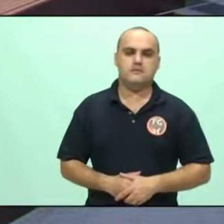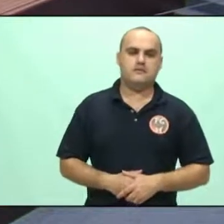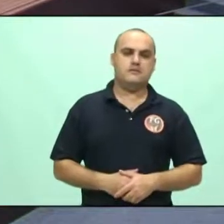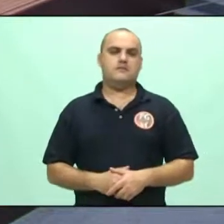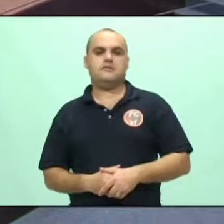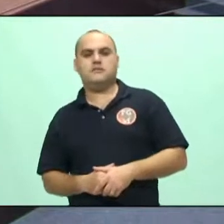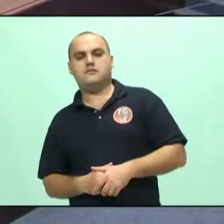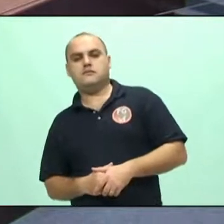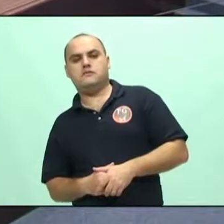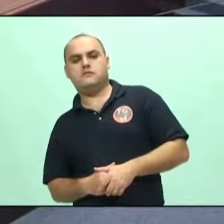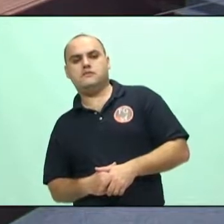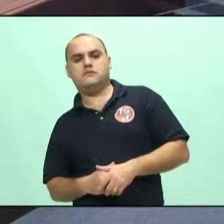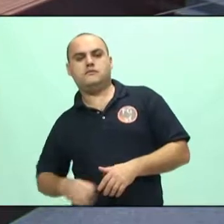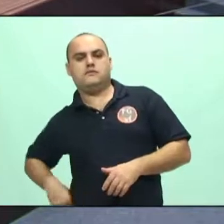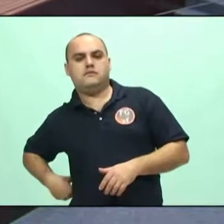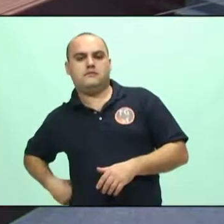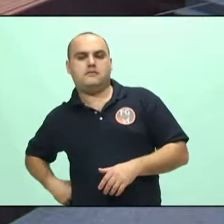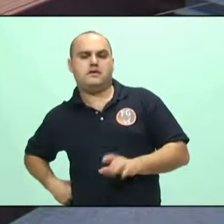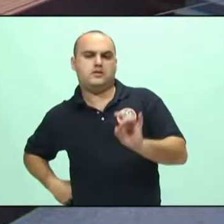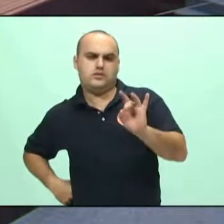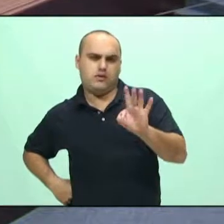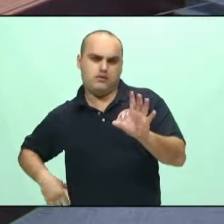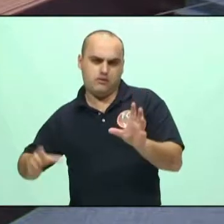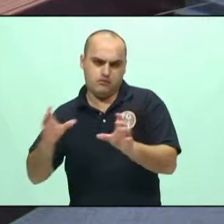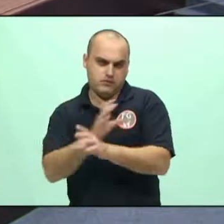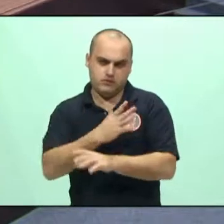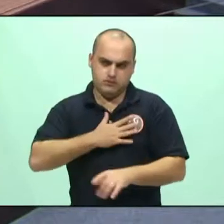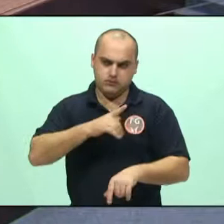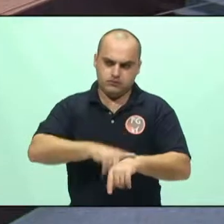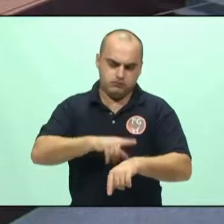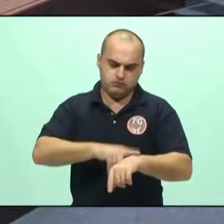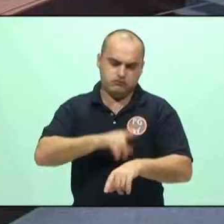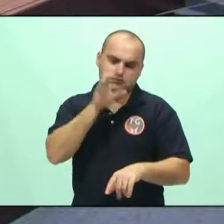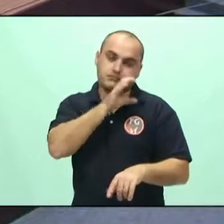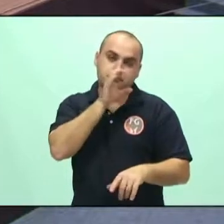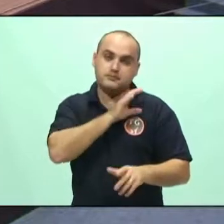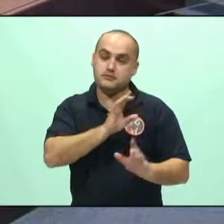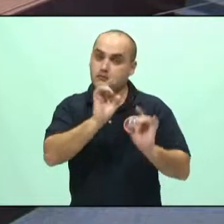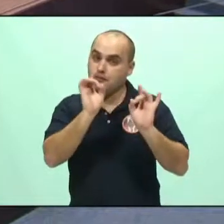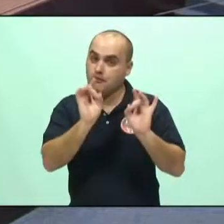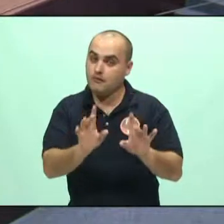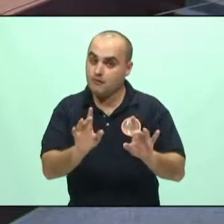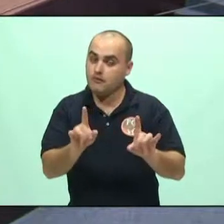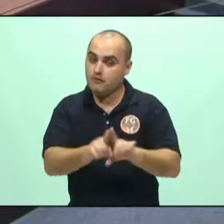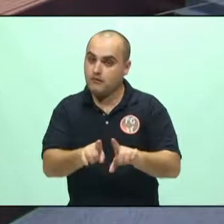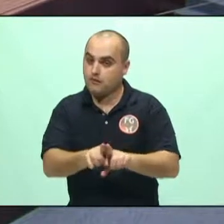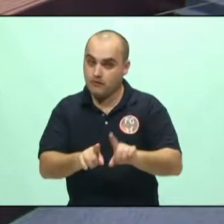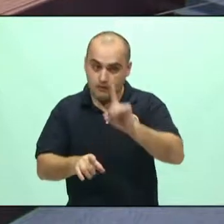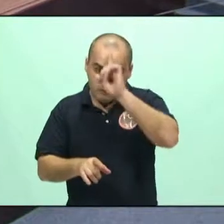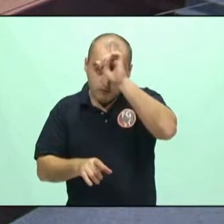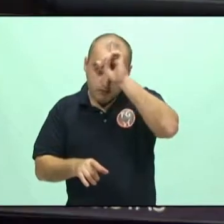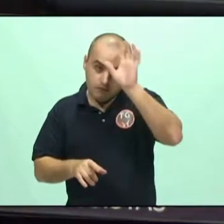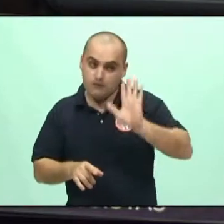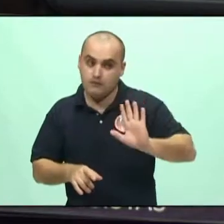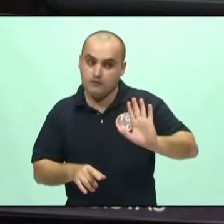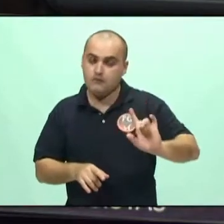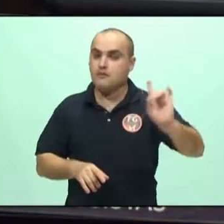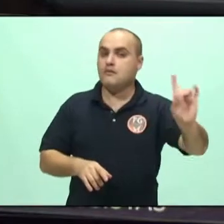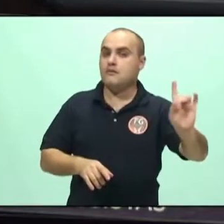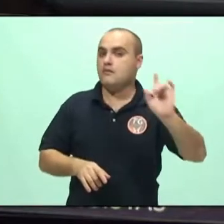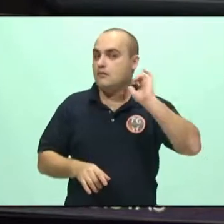o vereador Murilo aí hoje não não sei problema só porque fica também aí para sugestão para o vereador Gilberto quem sabe